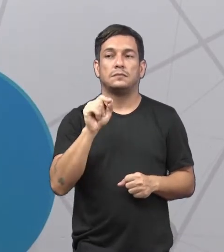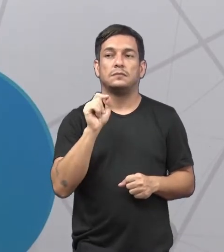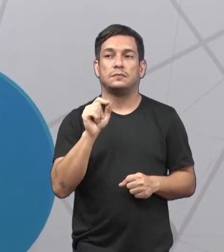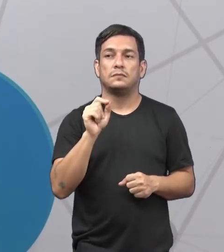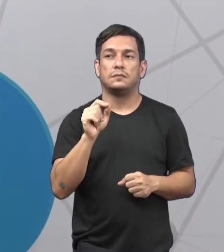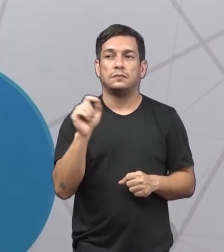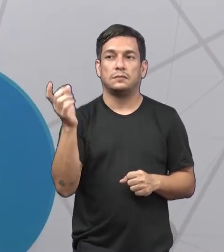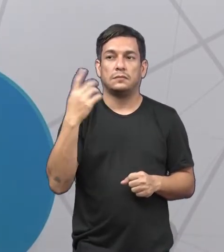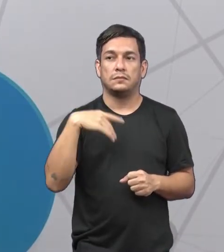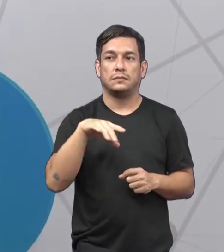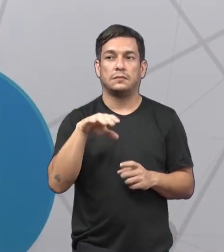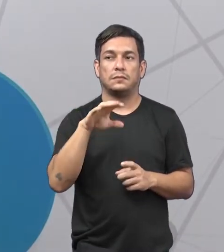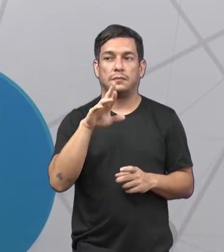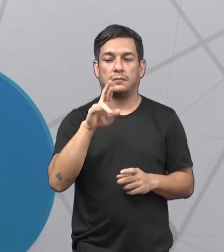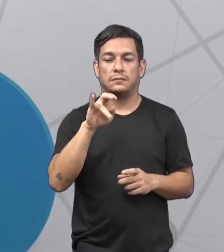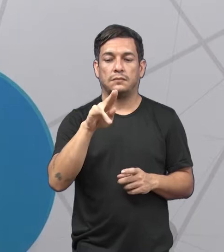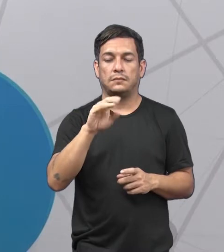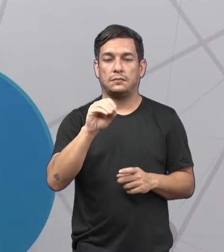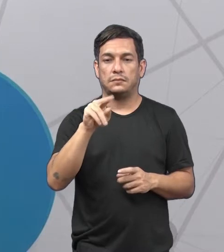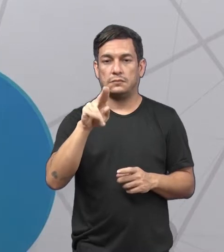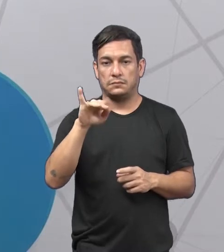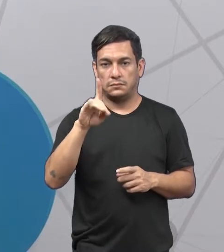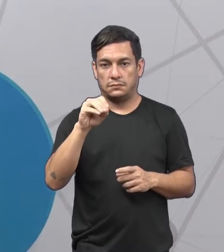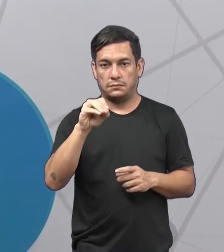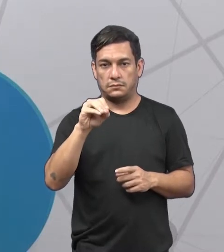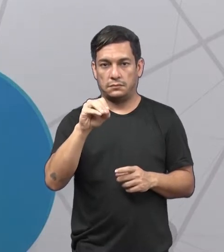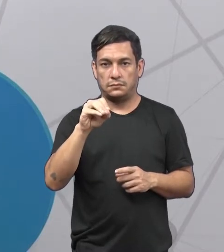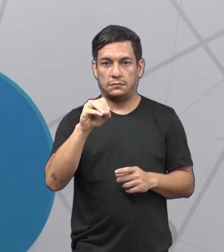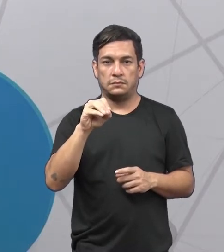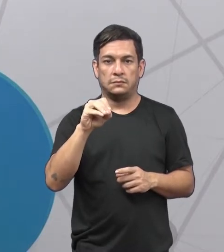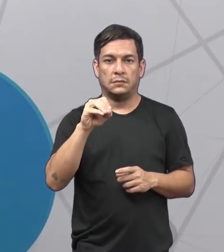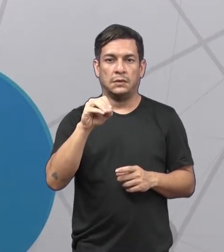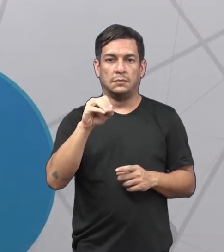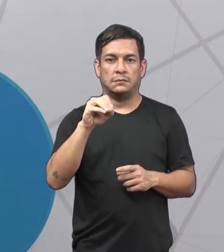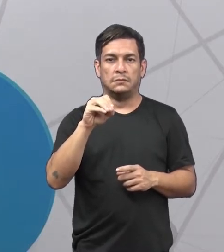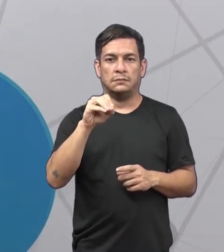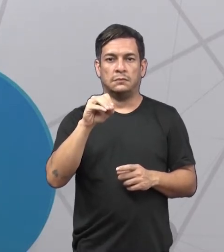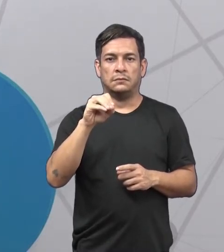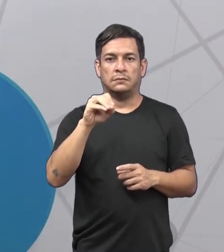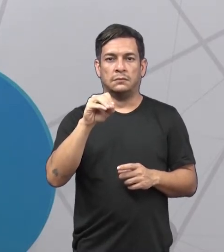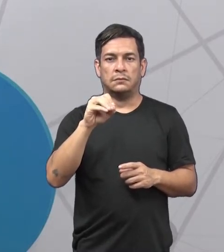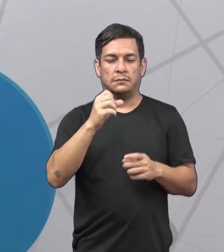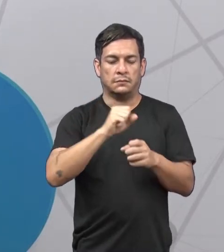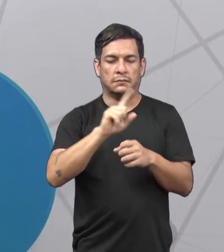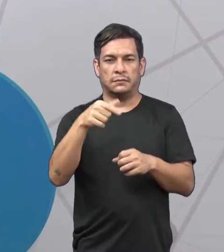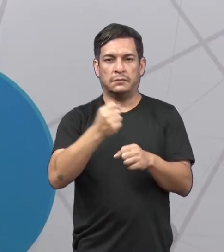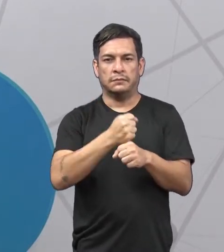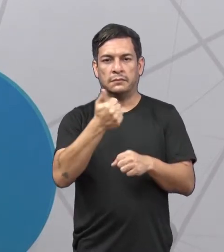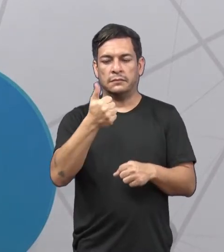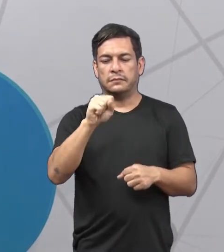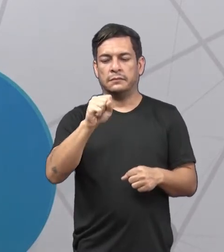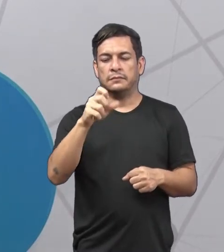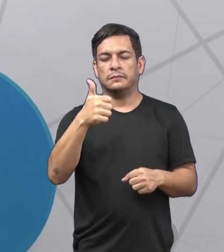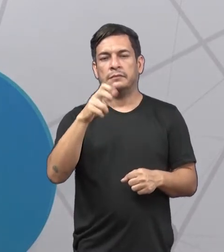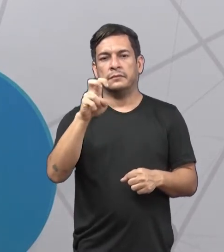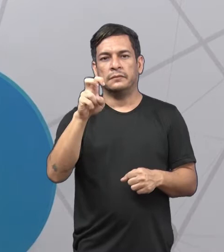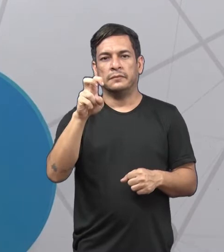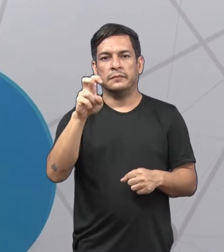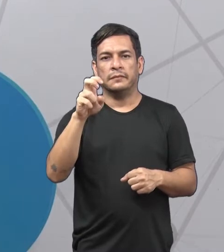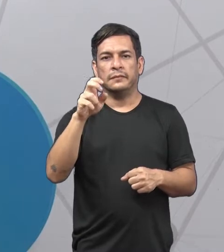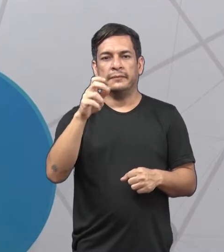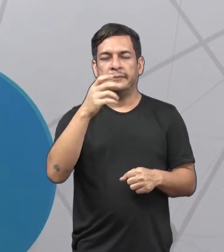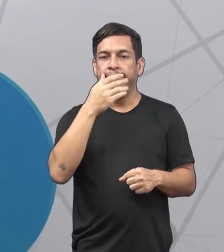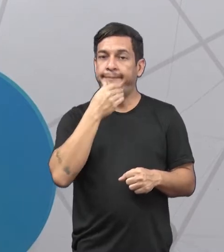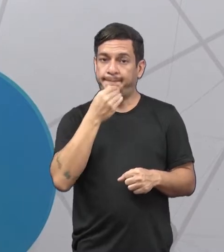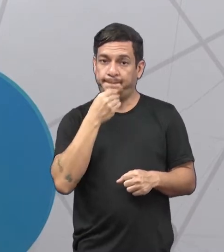elevado a Reino Unido de Portugal. E depois, em 1815, né, Napoleão